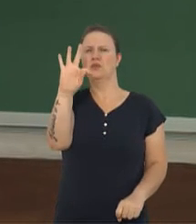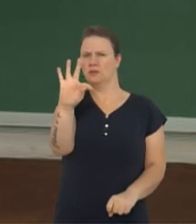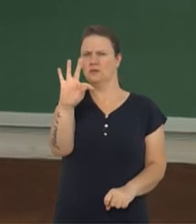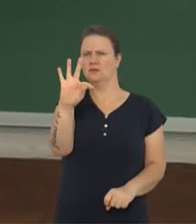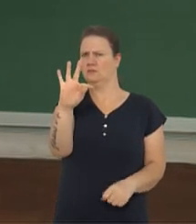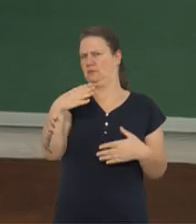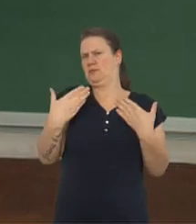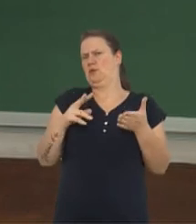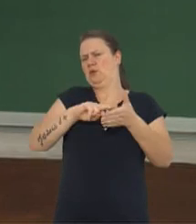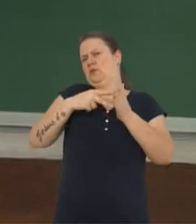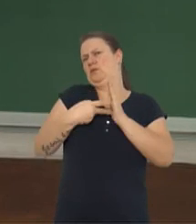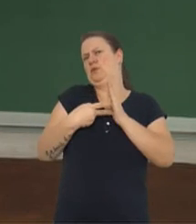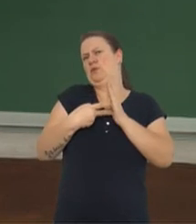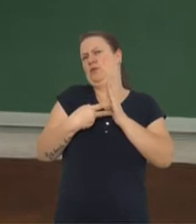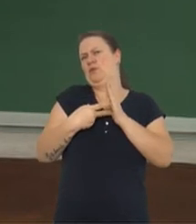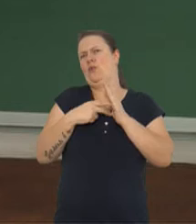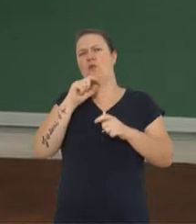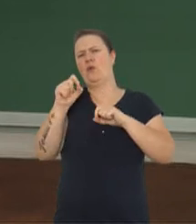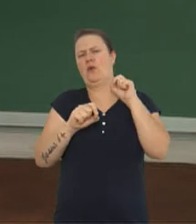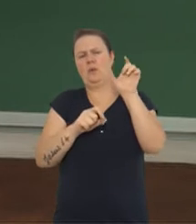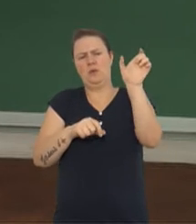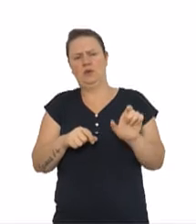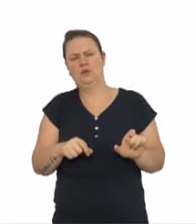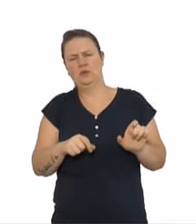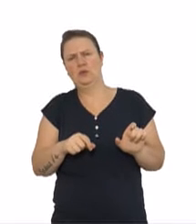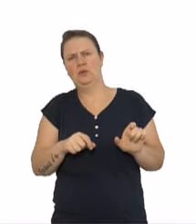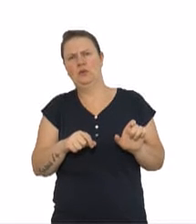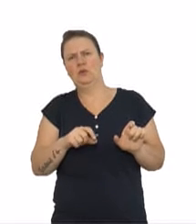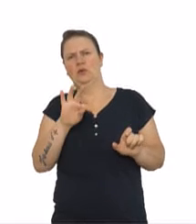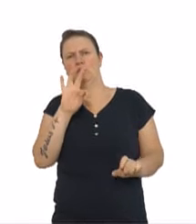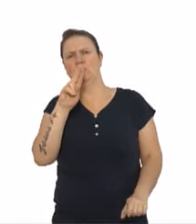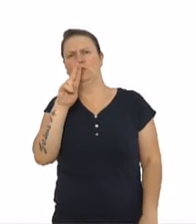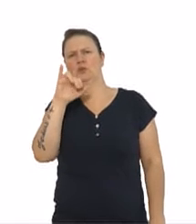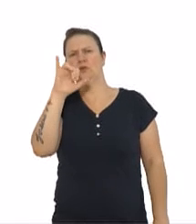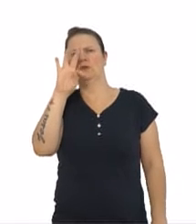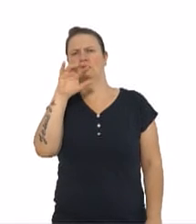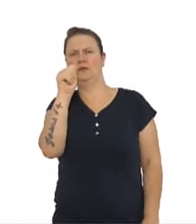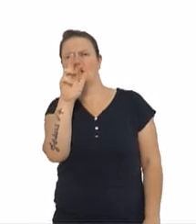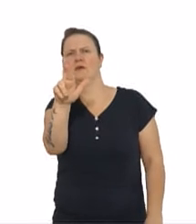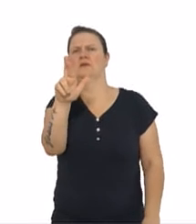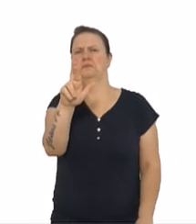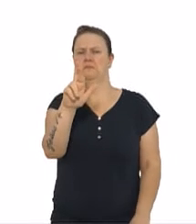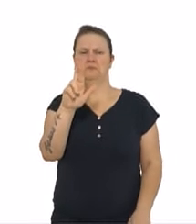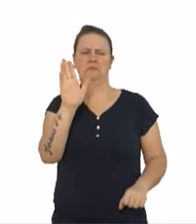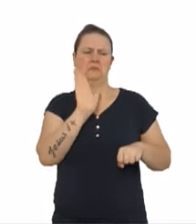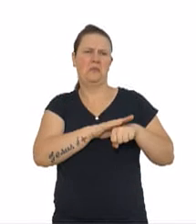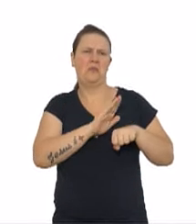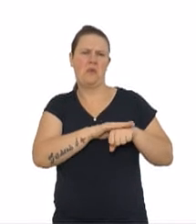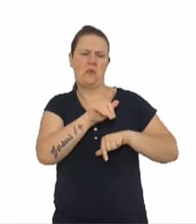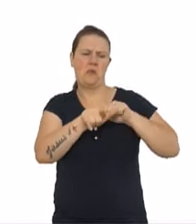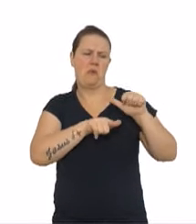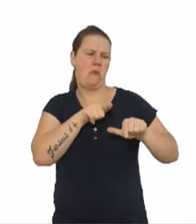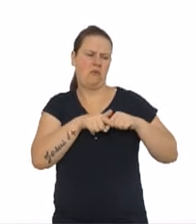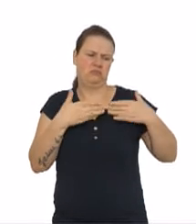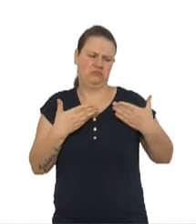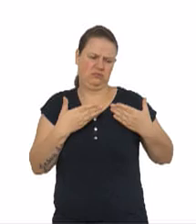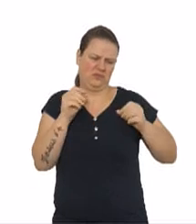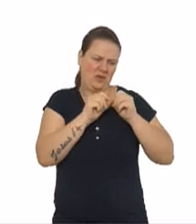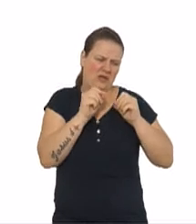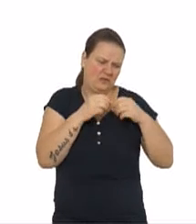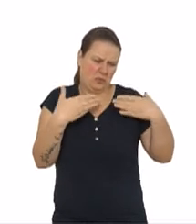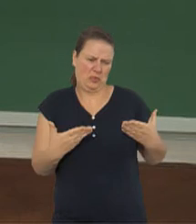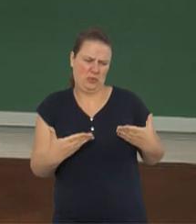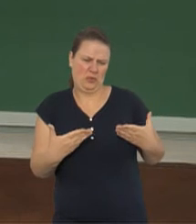Tuitear. Tuiteiro, tuiteira. Olha que palavras interessantes. Eu tenho certeza que são palavras que já estão dentro